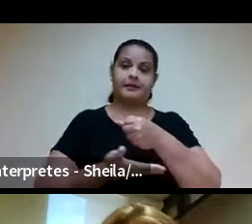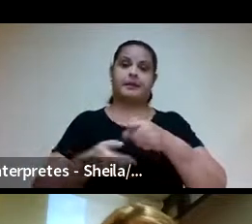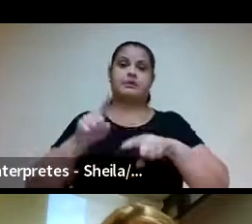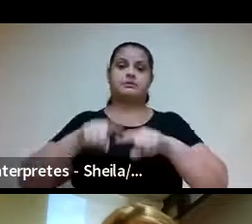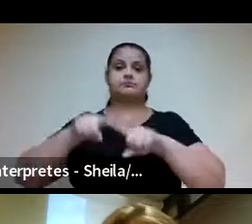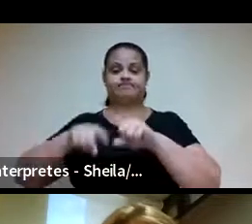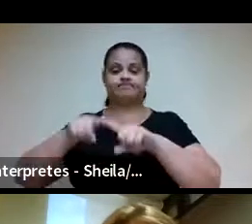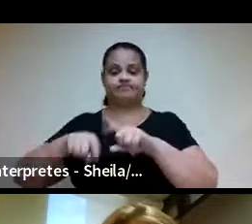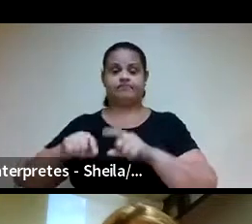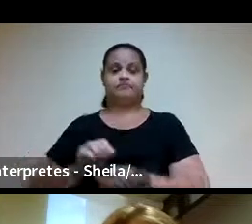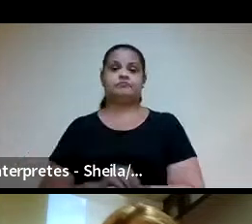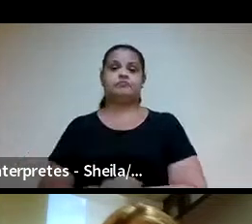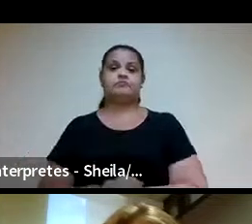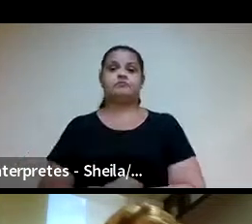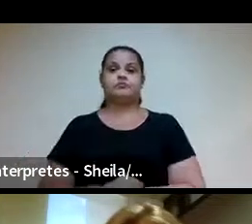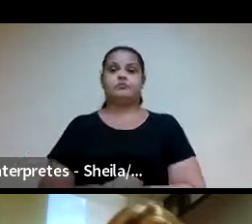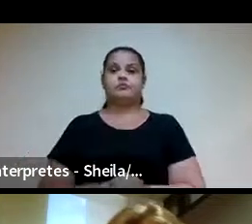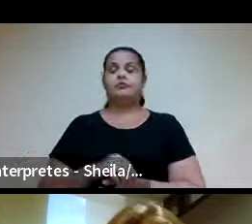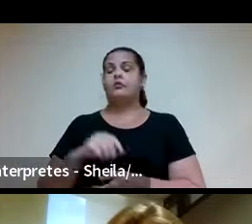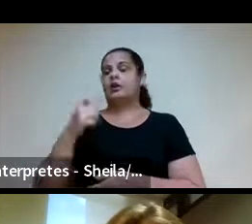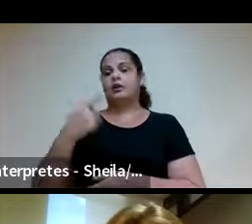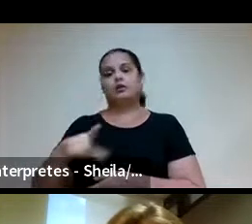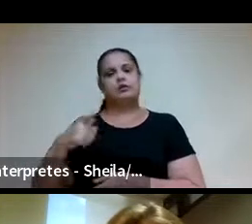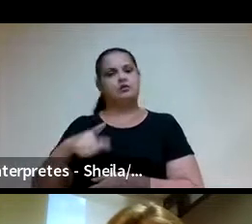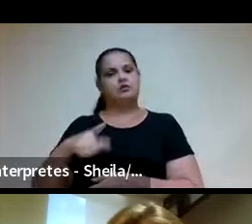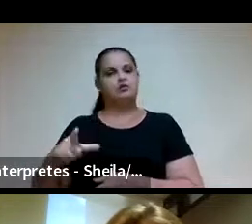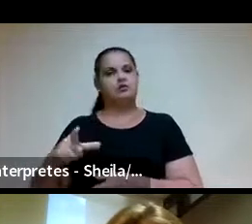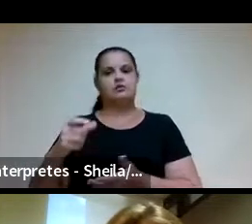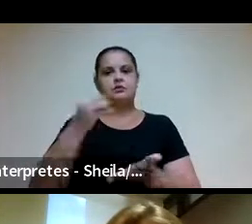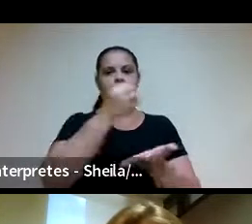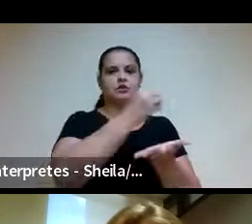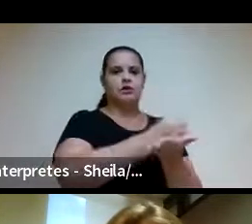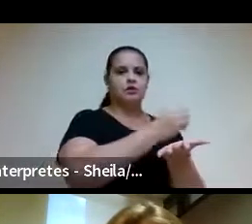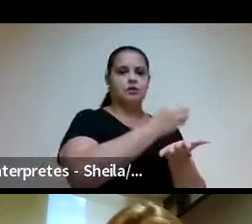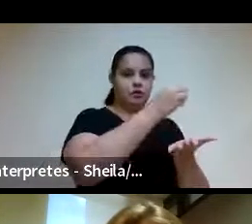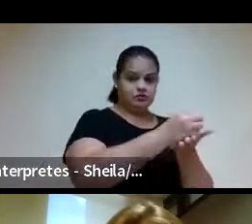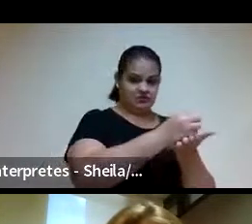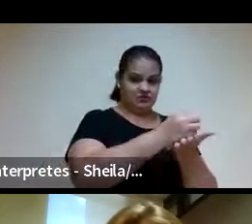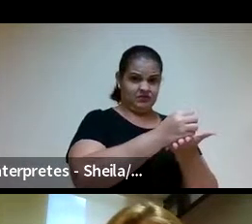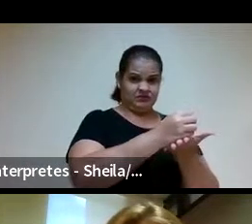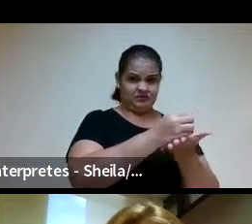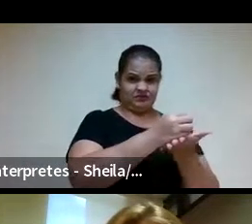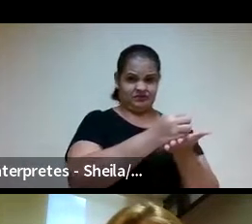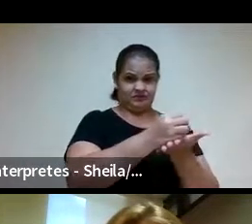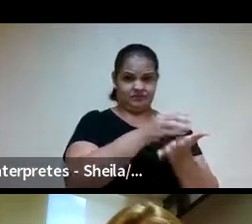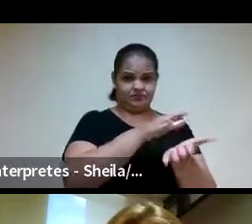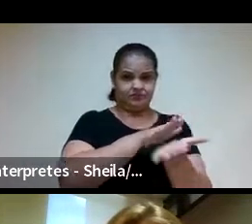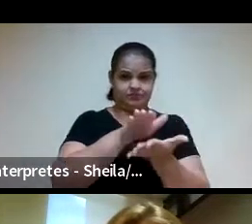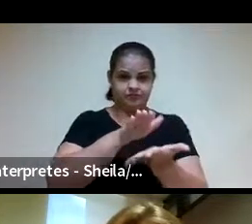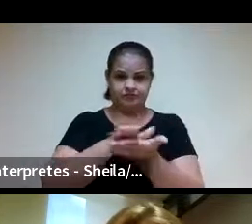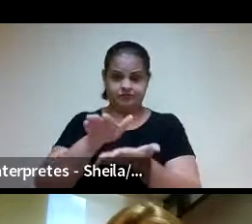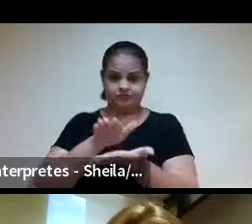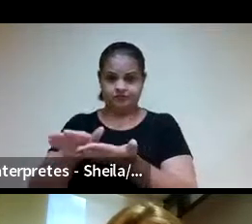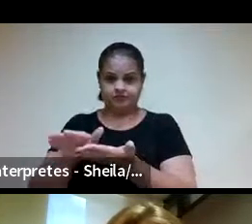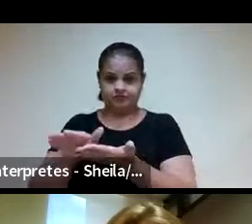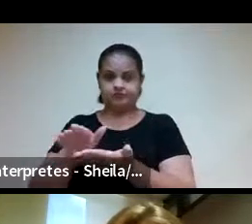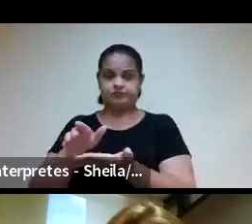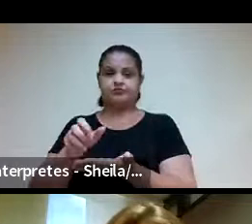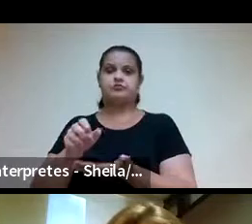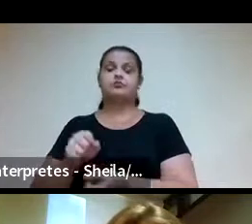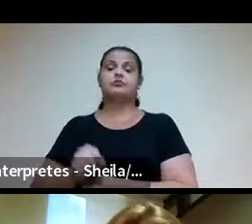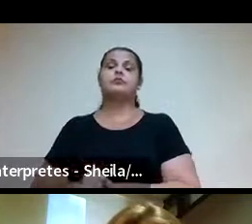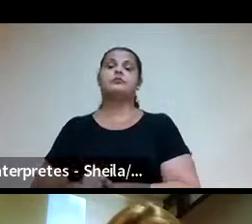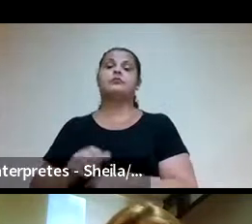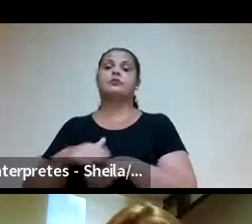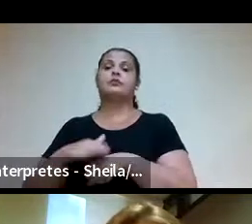parte não ter a oficialidade e contundência de intimação judicial, além do fato da testemunha